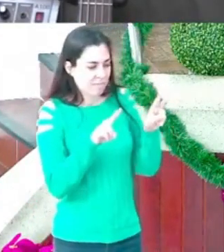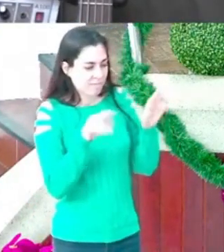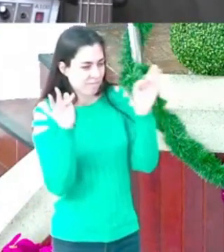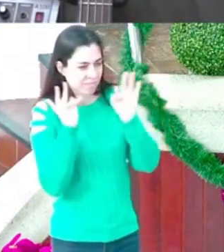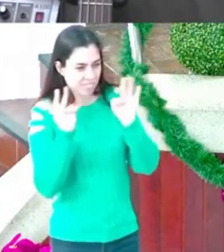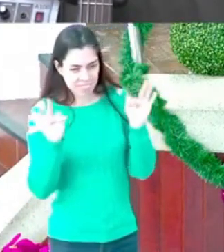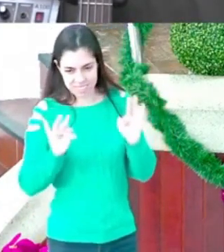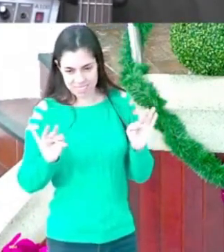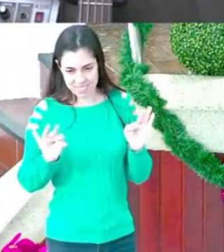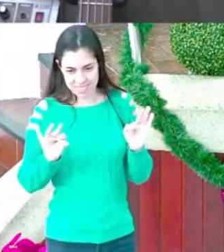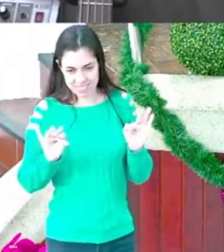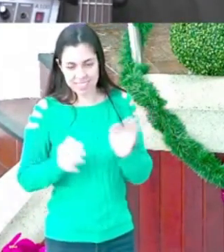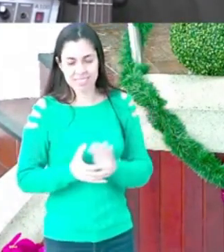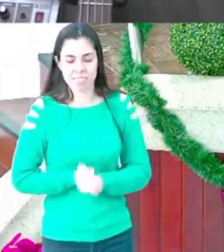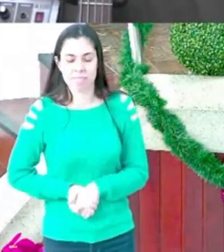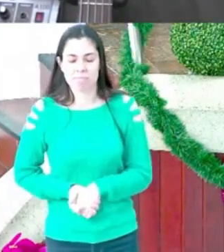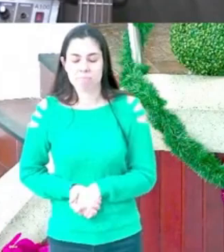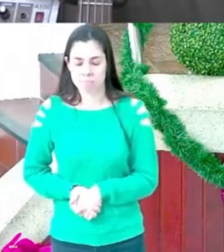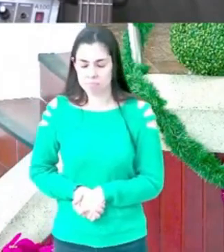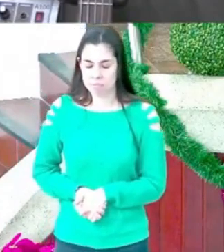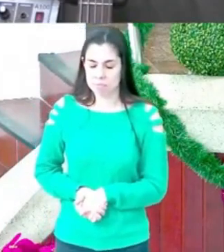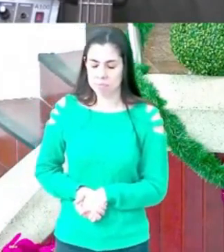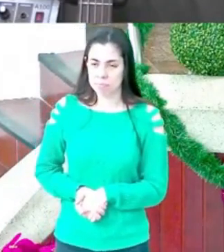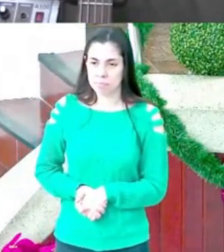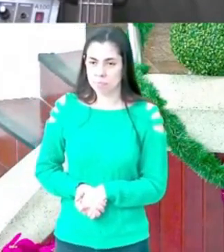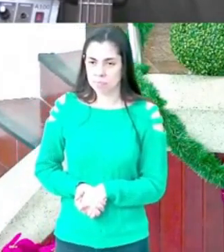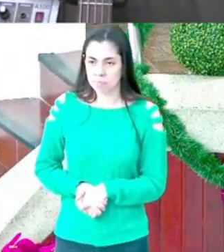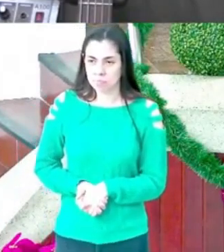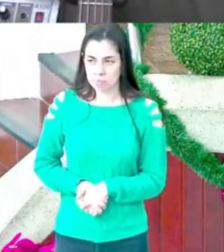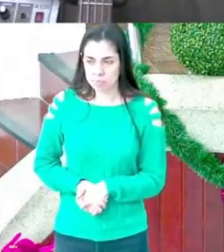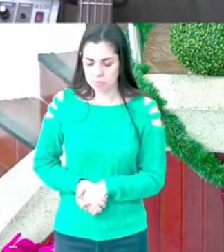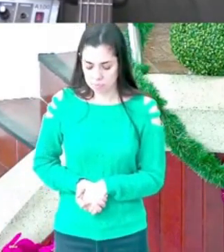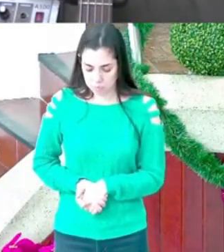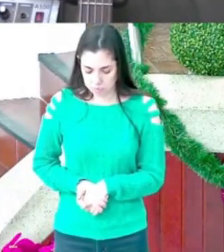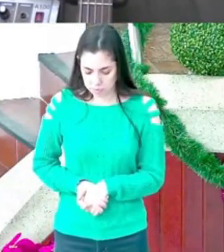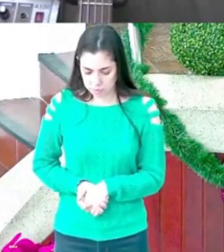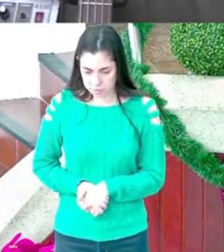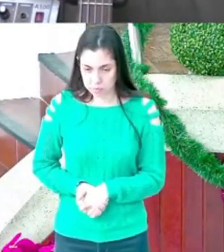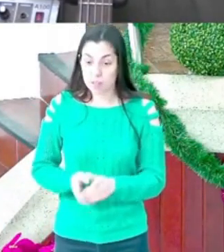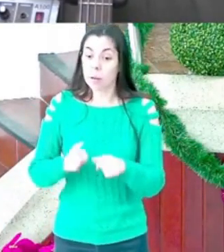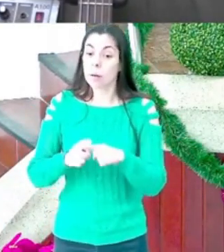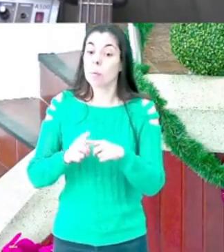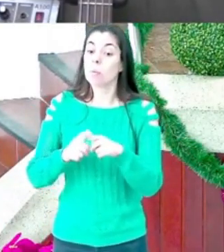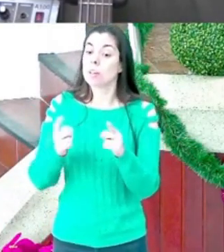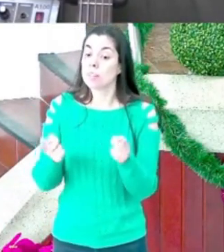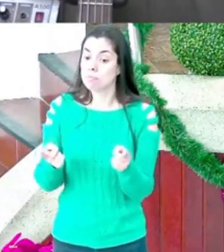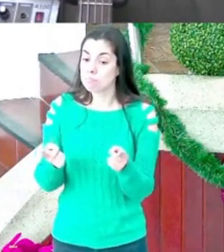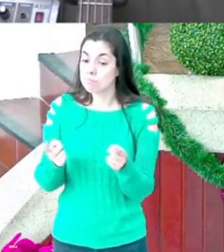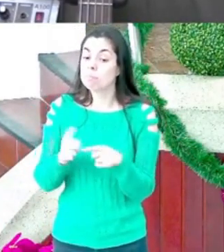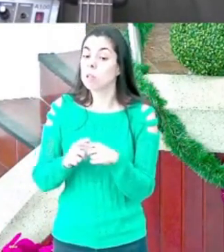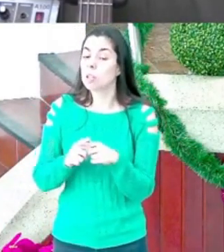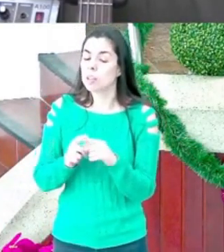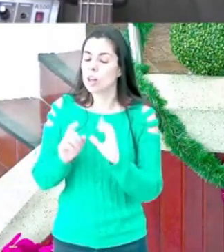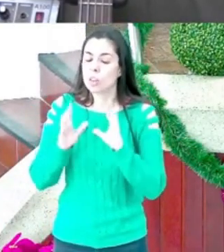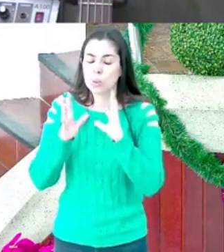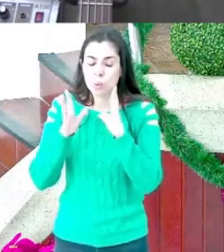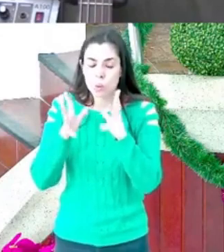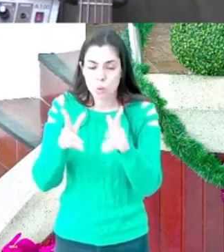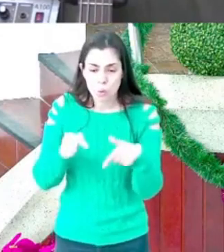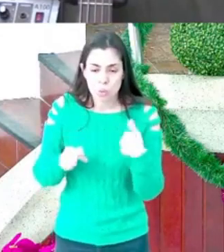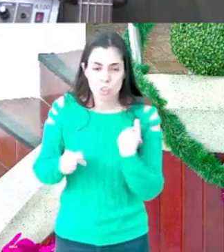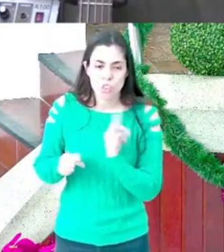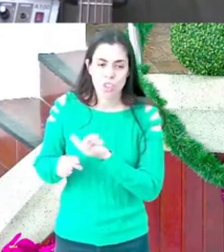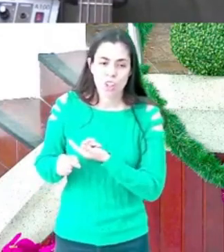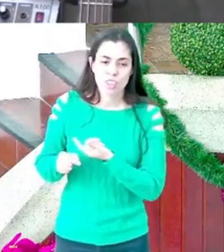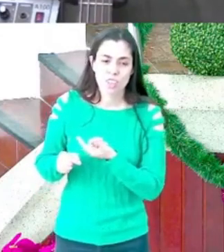ser visto por Deus. Por Deus. Então, este é o projeto do desenho desta manhã para as